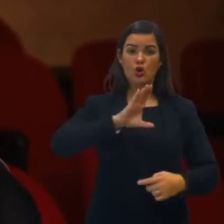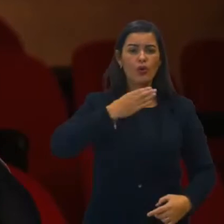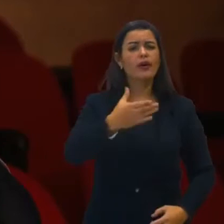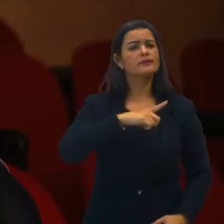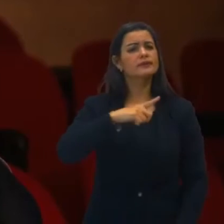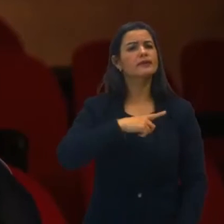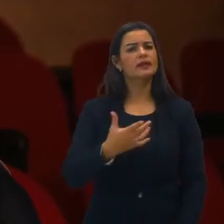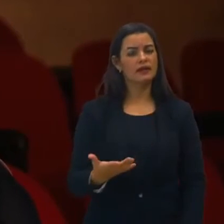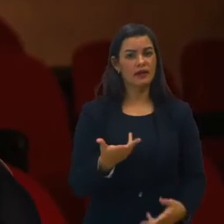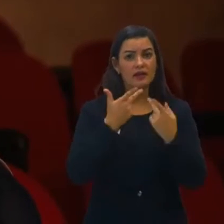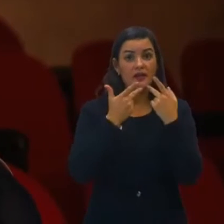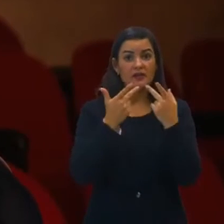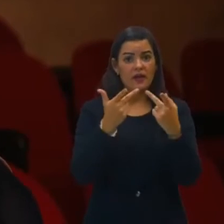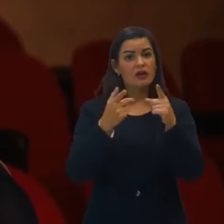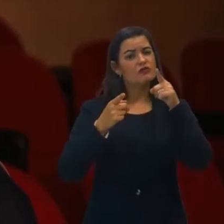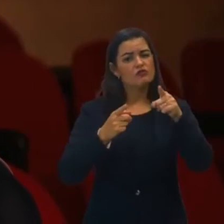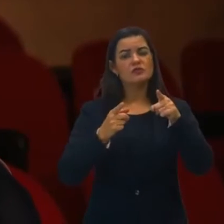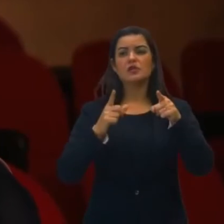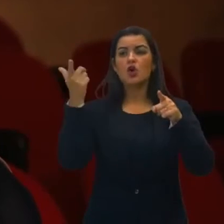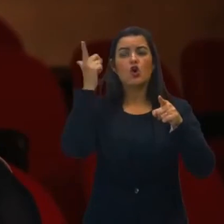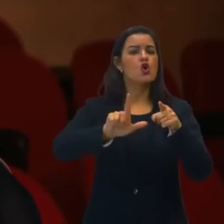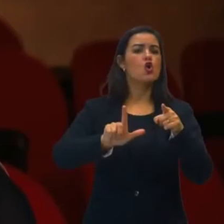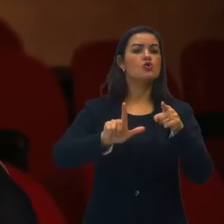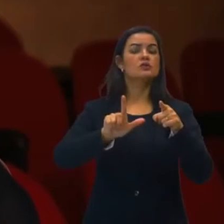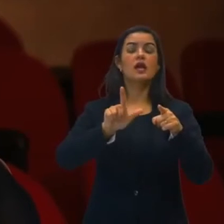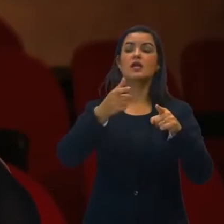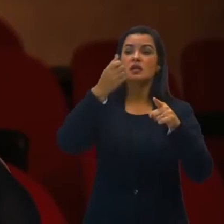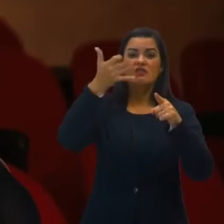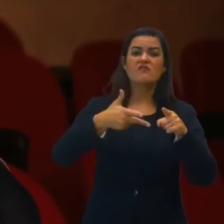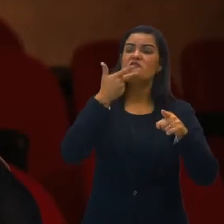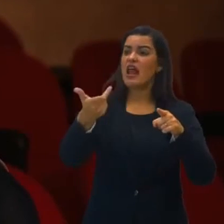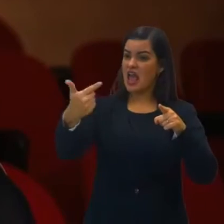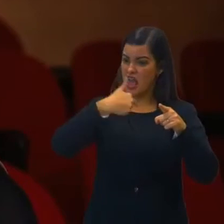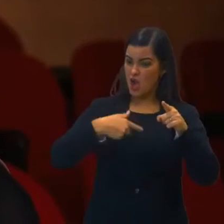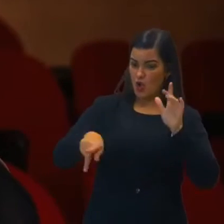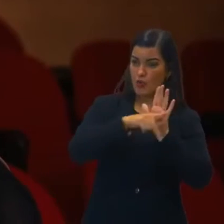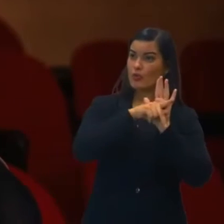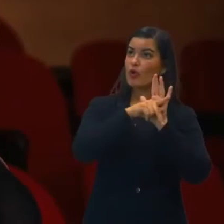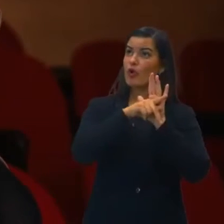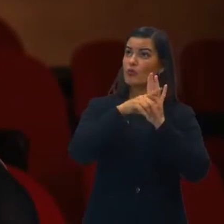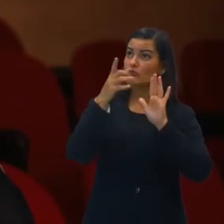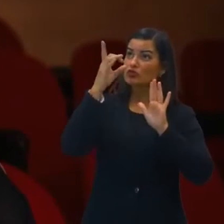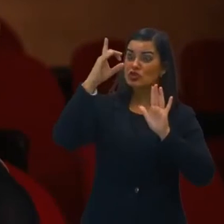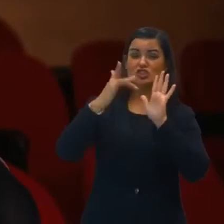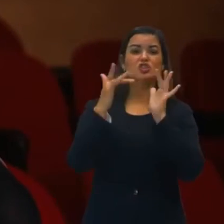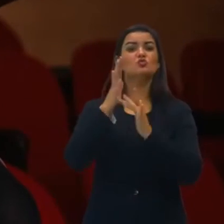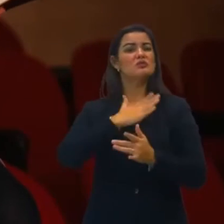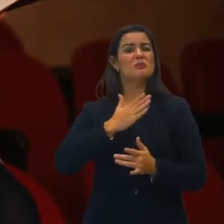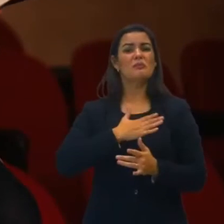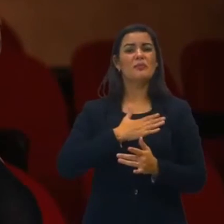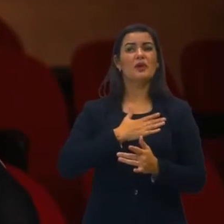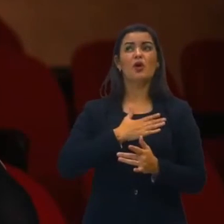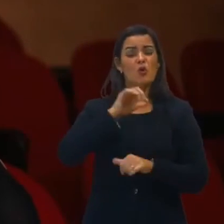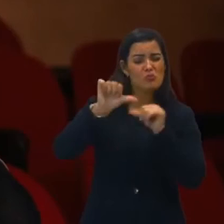dizer que você é de Jesus, que Jesus mudou a sua vida, que Jesus transformou a sua história, que Ele é a razão do seu viver, que Ele deu sentido